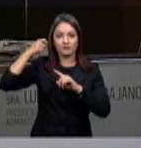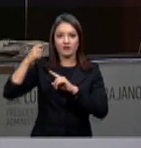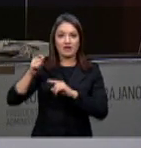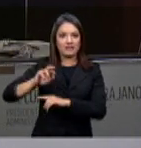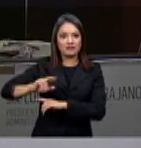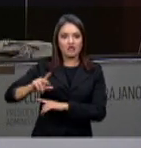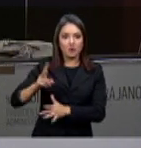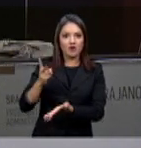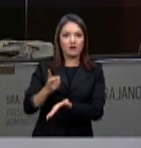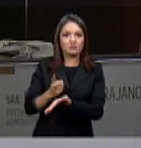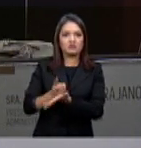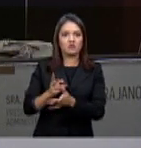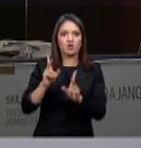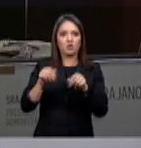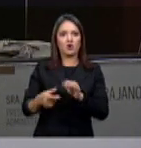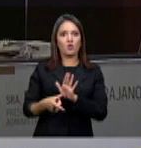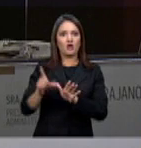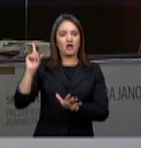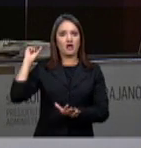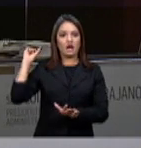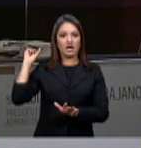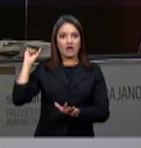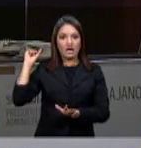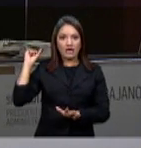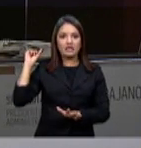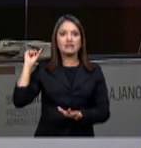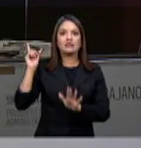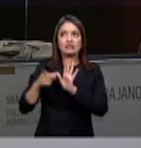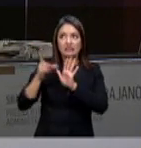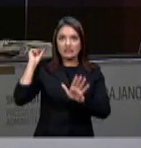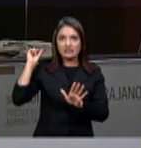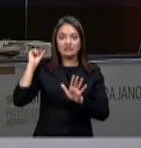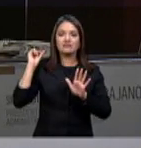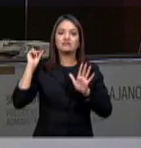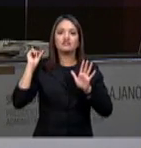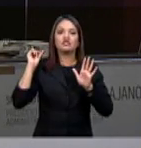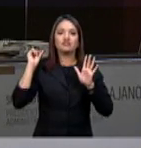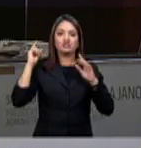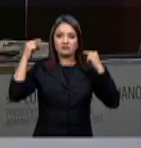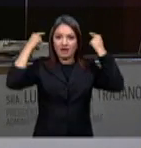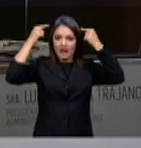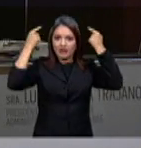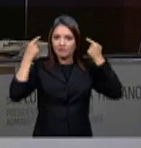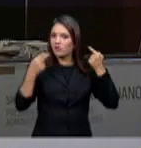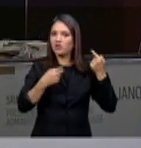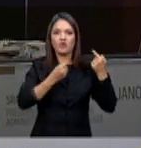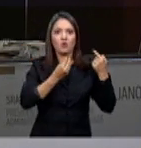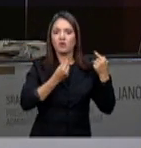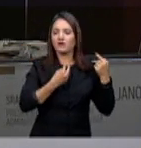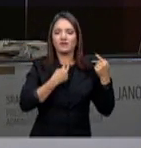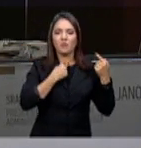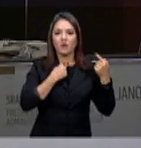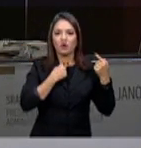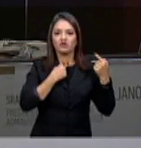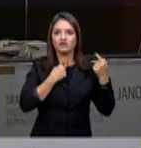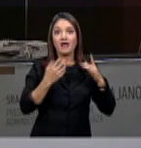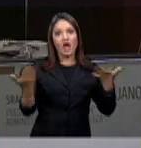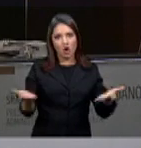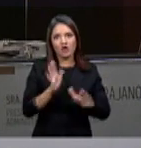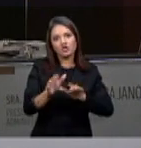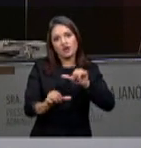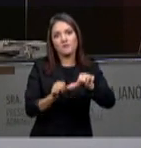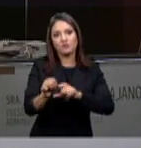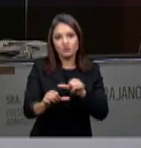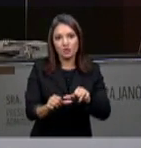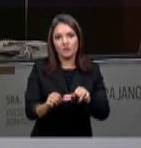aonde não podia nem usar o cabelo anelado e eu te acompanhe se movimentar muito tempo o negro agora tá numa fase que a gente tem que buscar